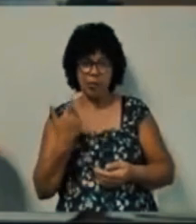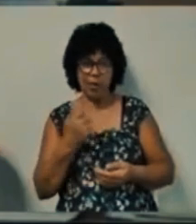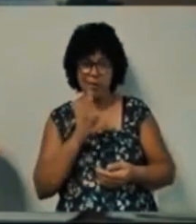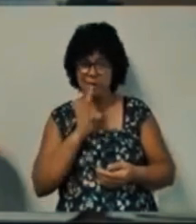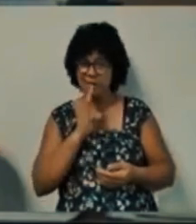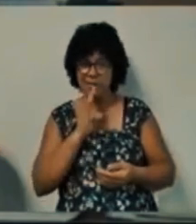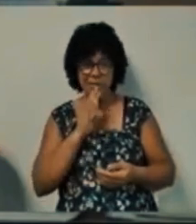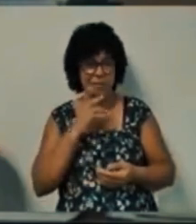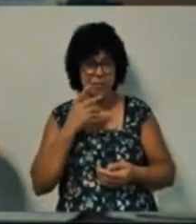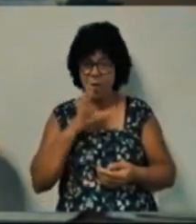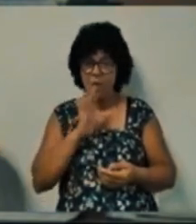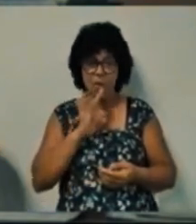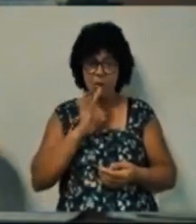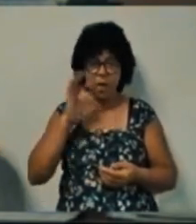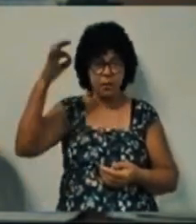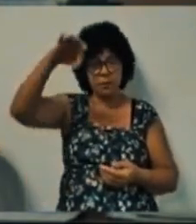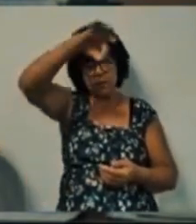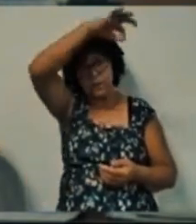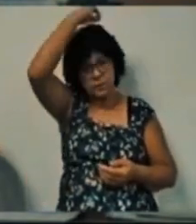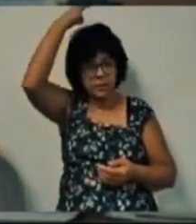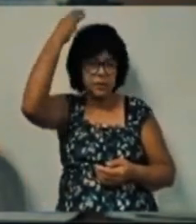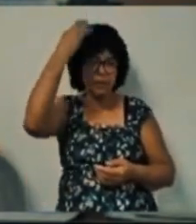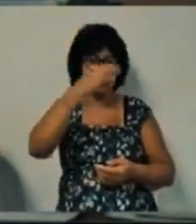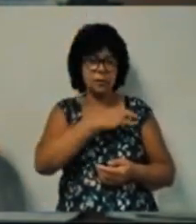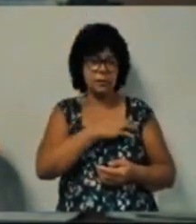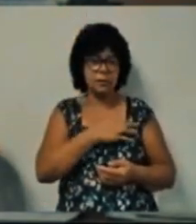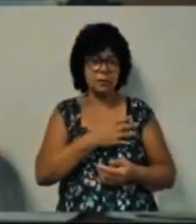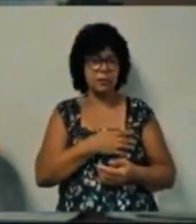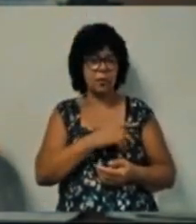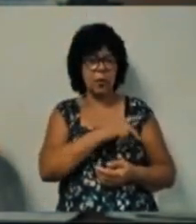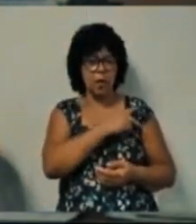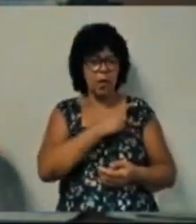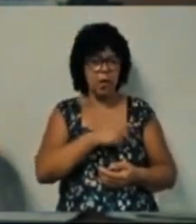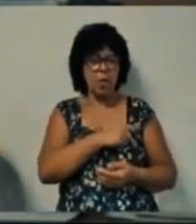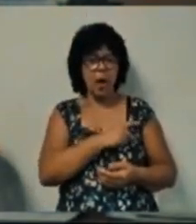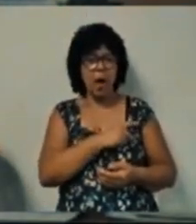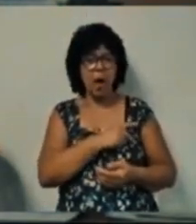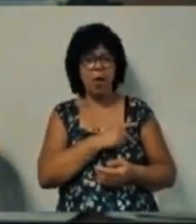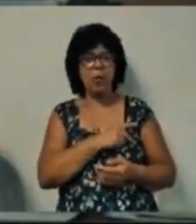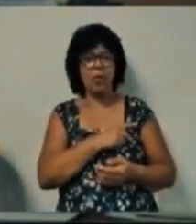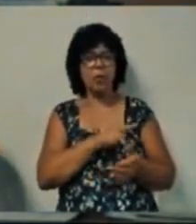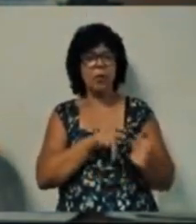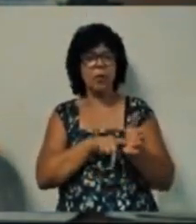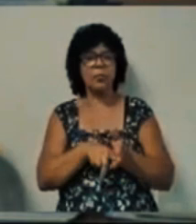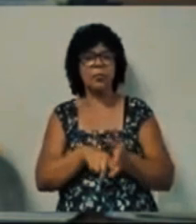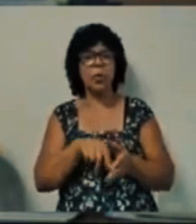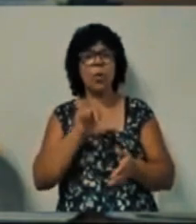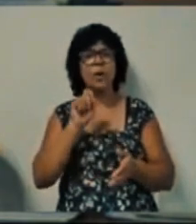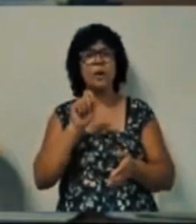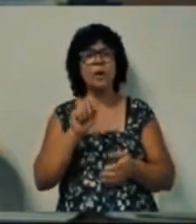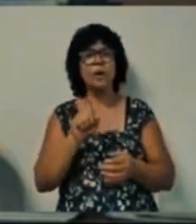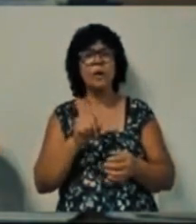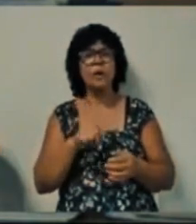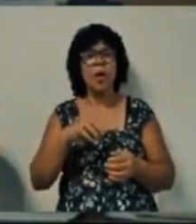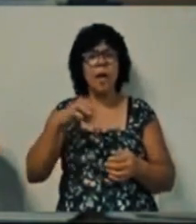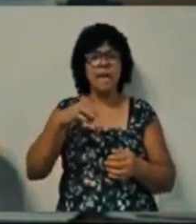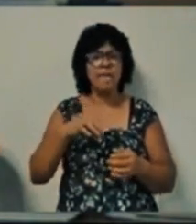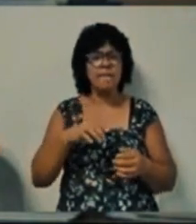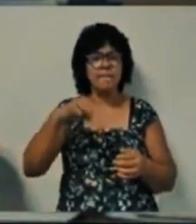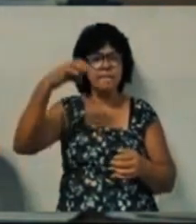Santo. Paulo perguntou: então que batismo vocês receberam? Eles responderam: